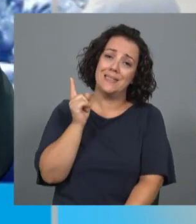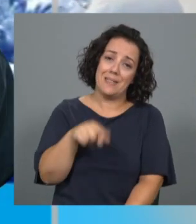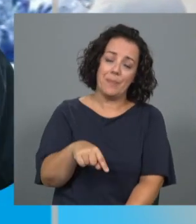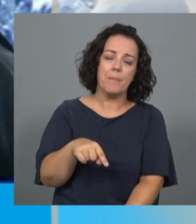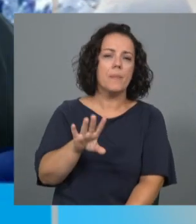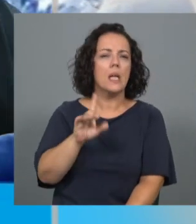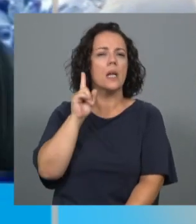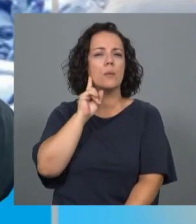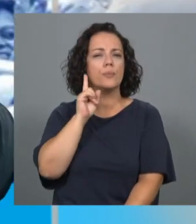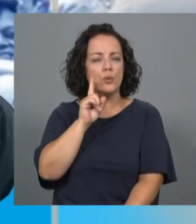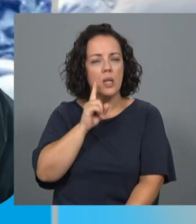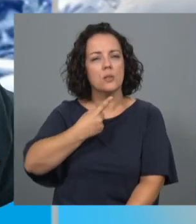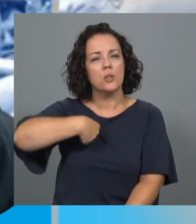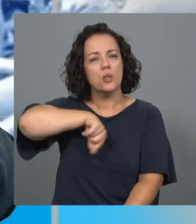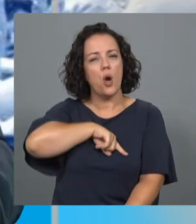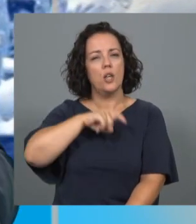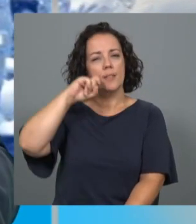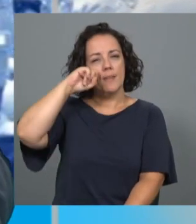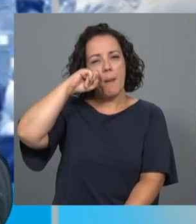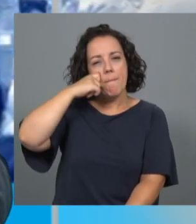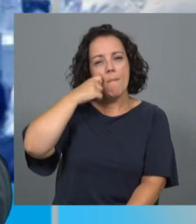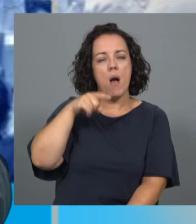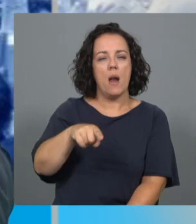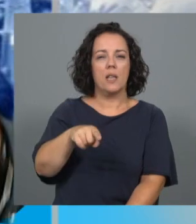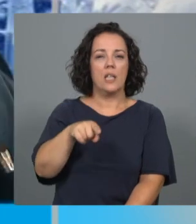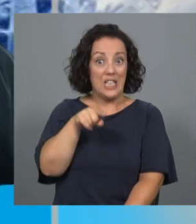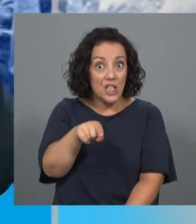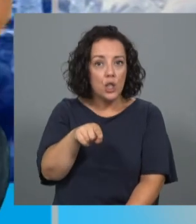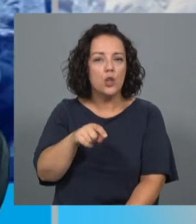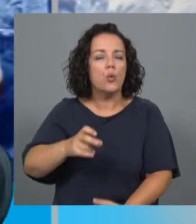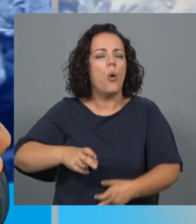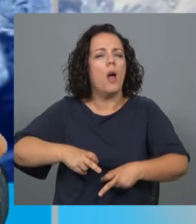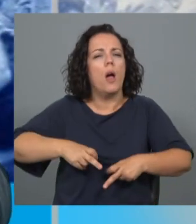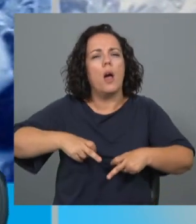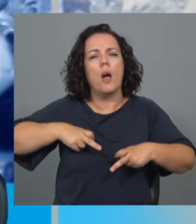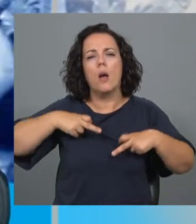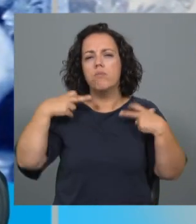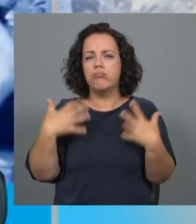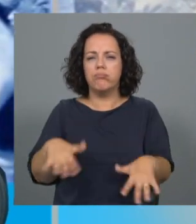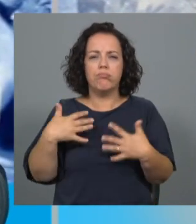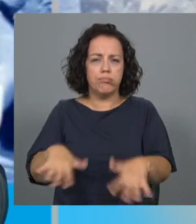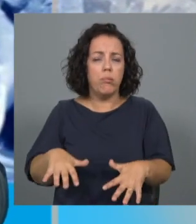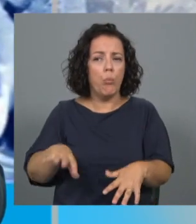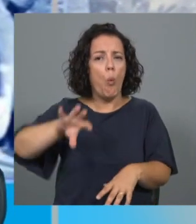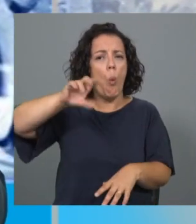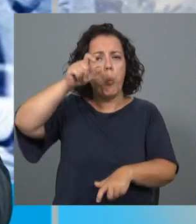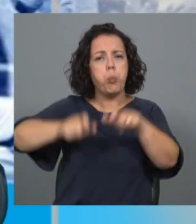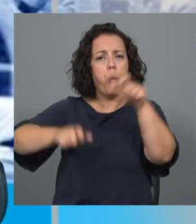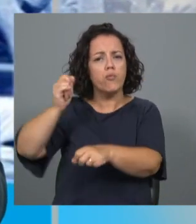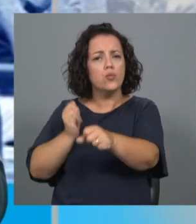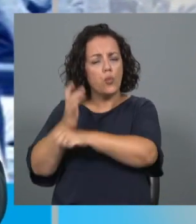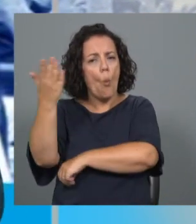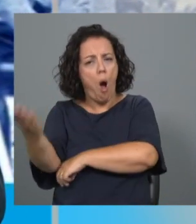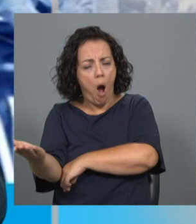conta para a riqueza que também existem noutros povos e até os limites da